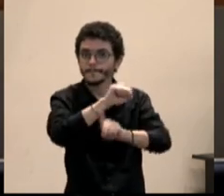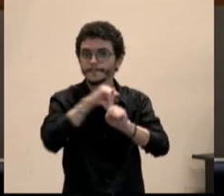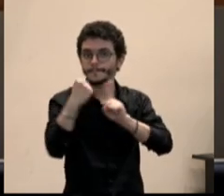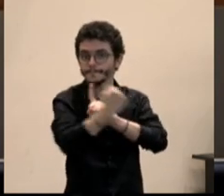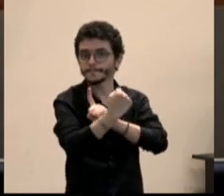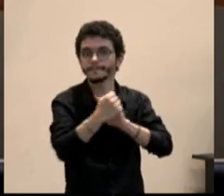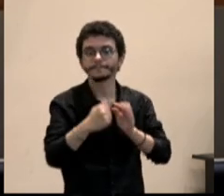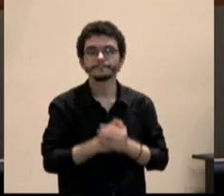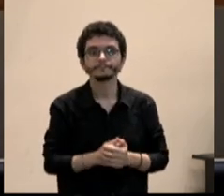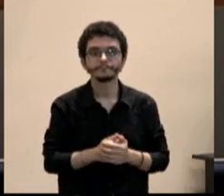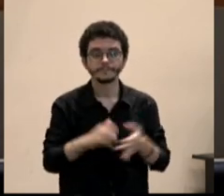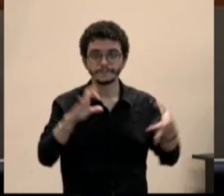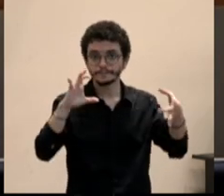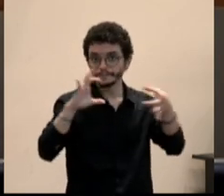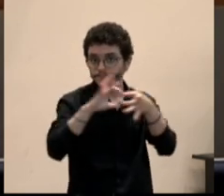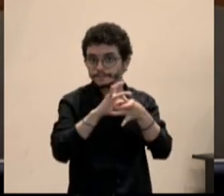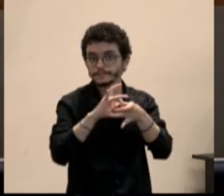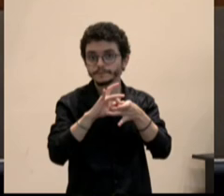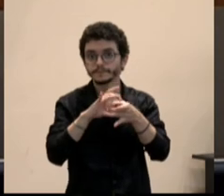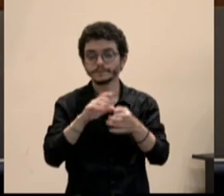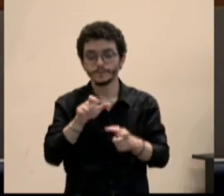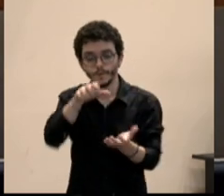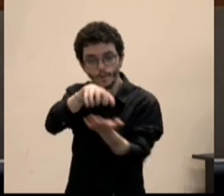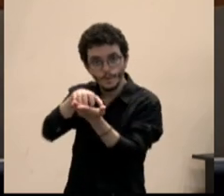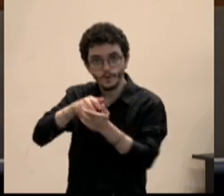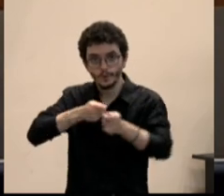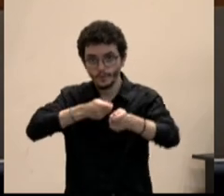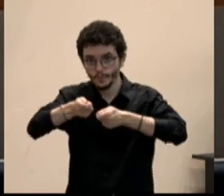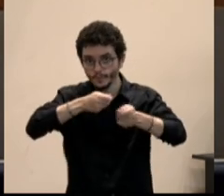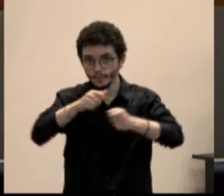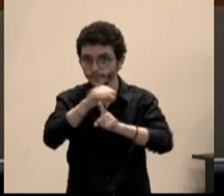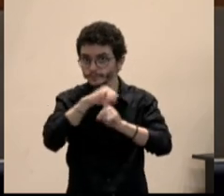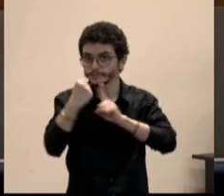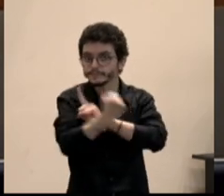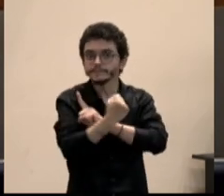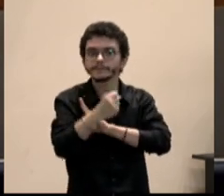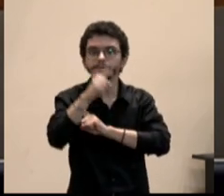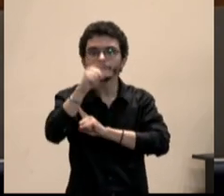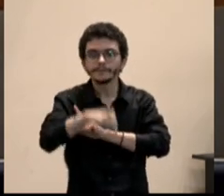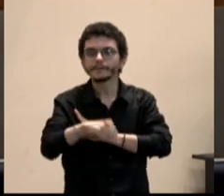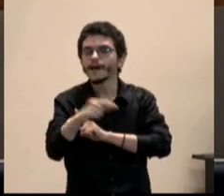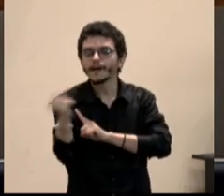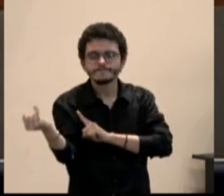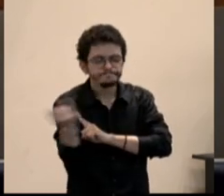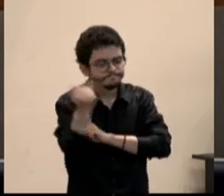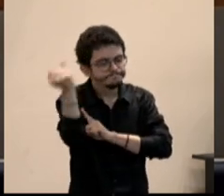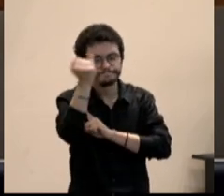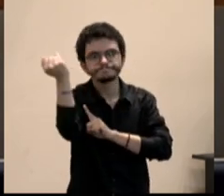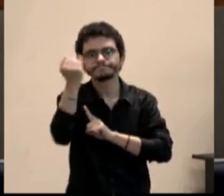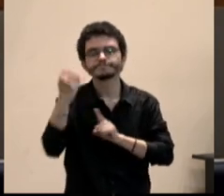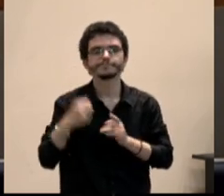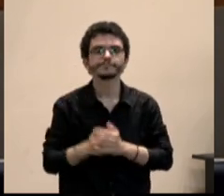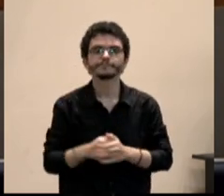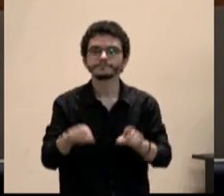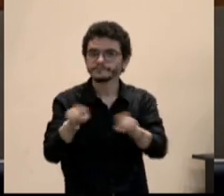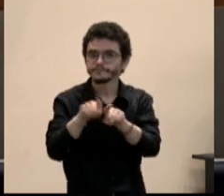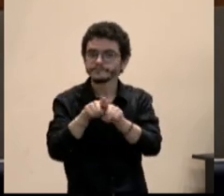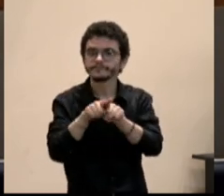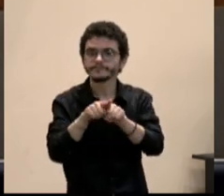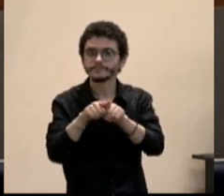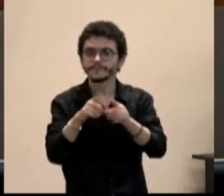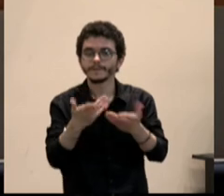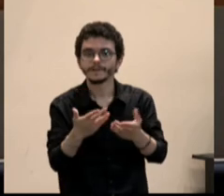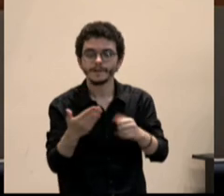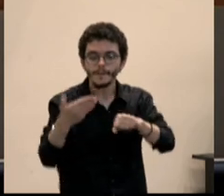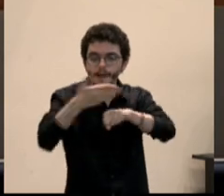social, conjuntamente com esses órgãos de controle social, são extremamente importantes e constituem o que